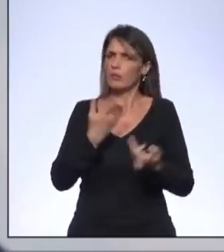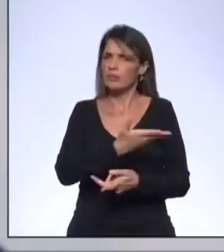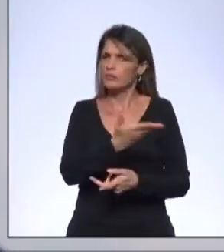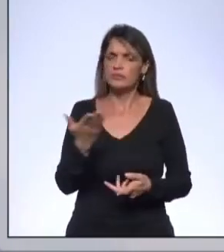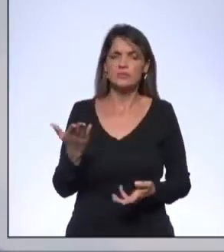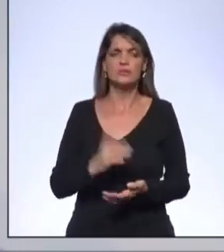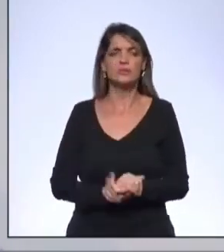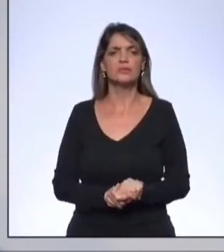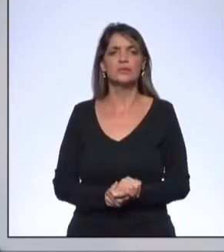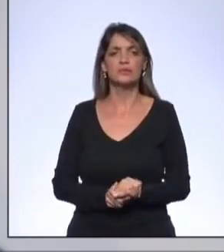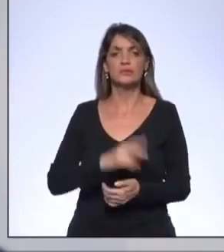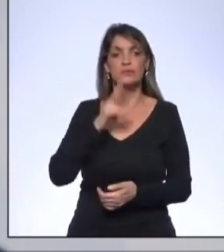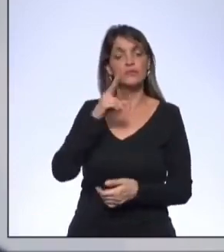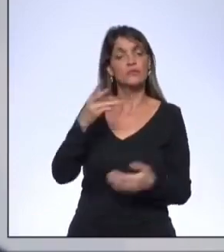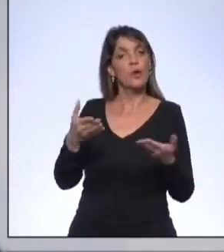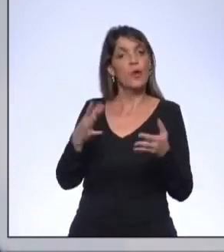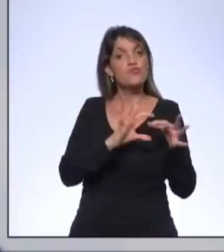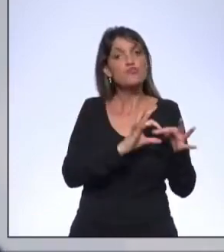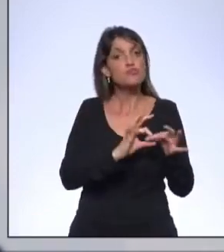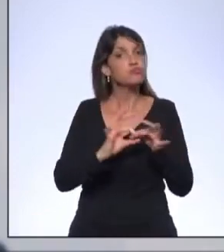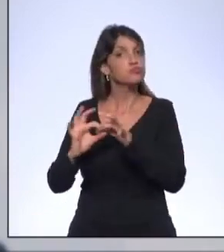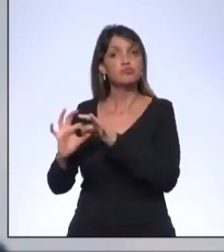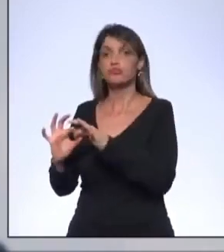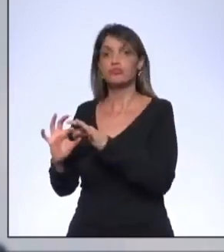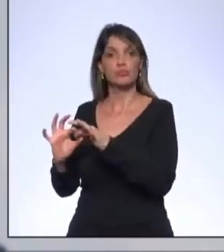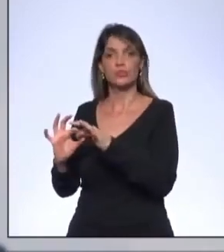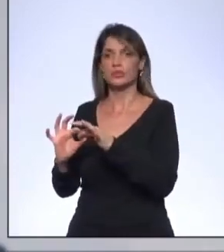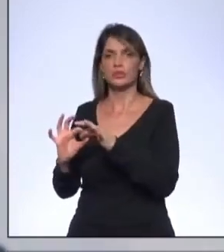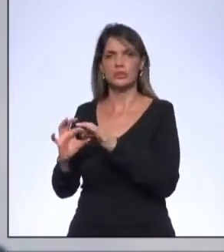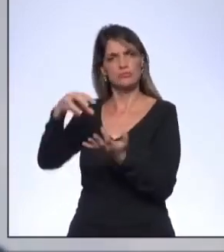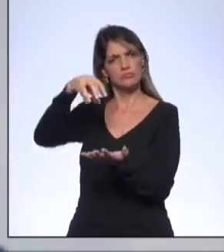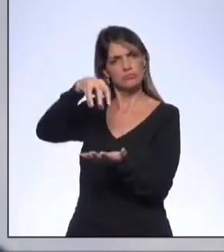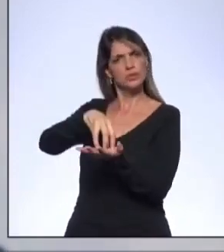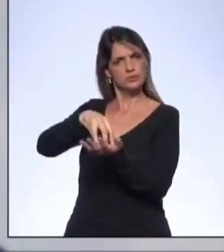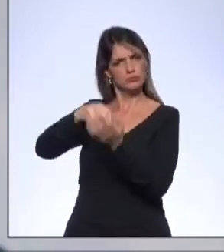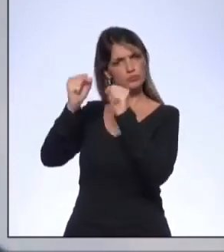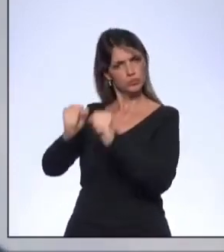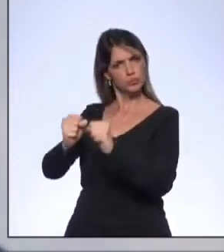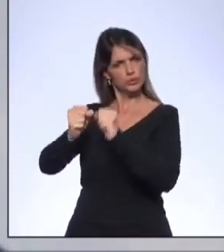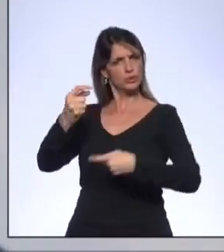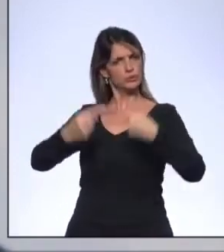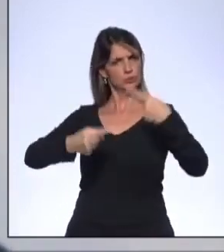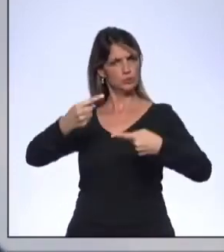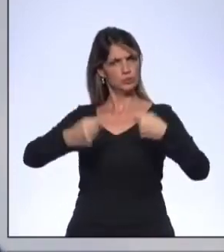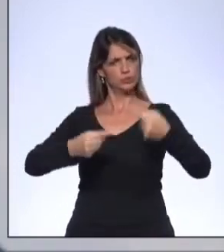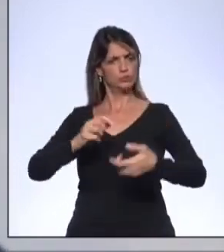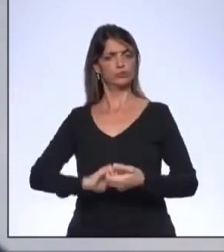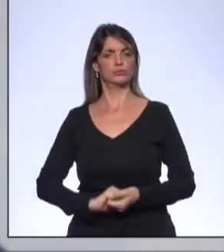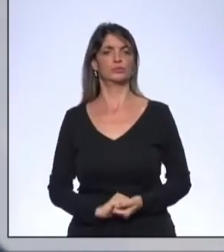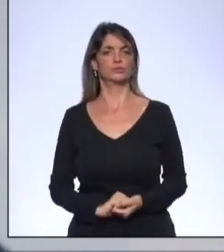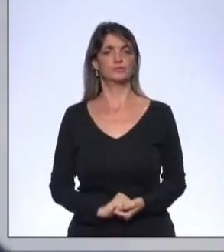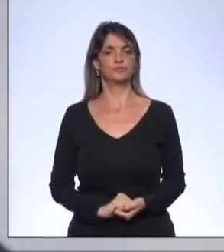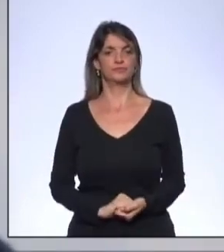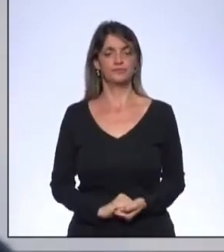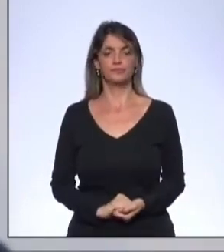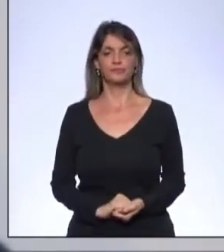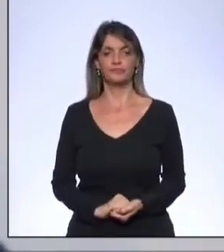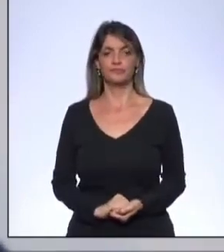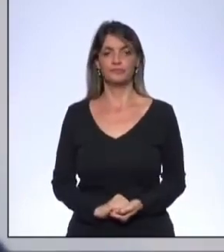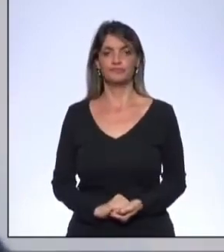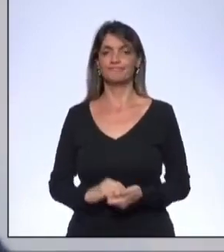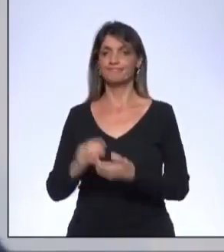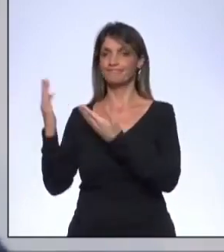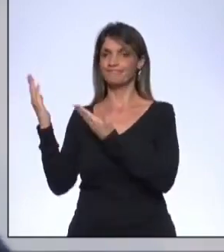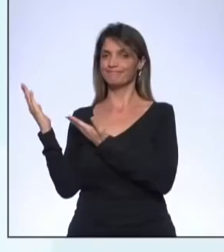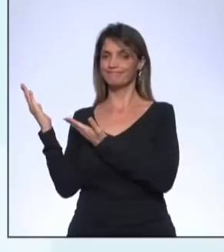vocês, a gente vai ver agora o contexto, né, dessa centralização do poder político aí. Então, olha só, na tela